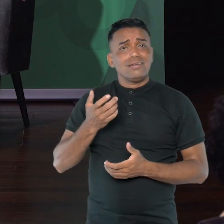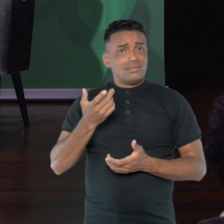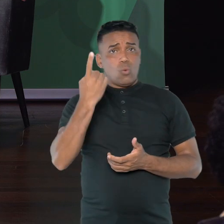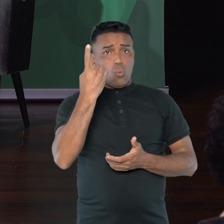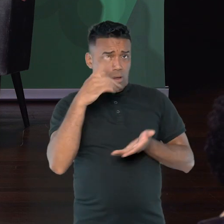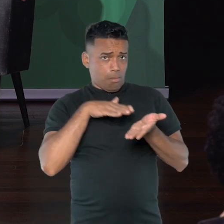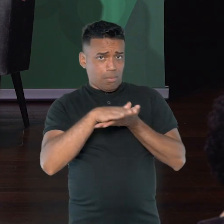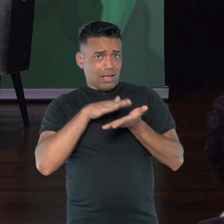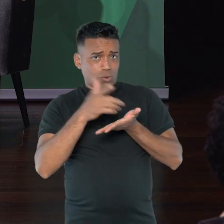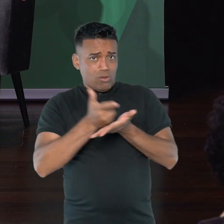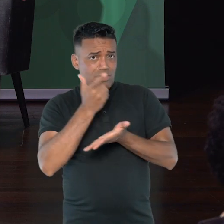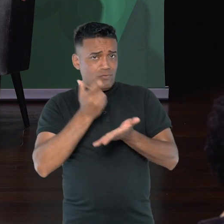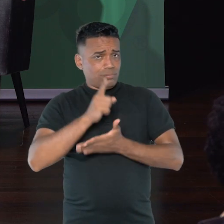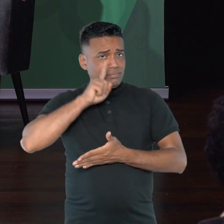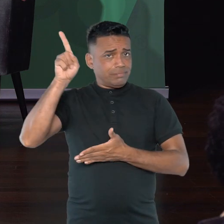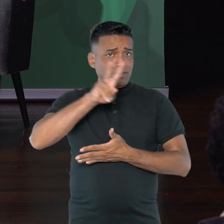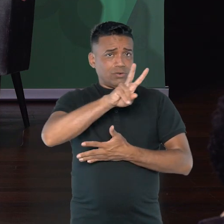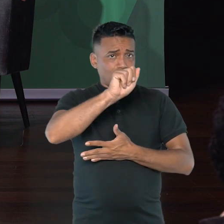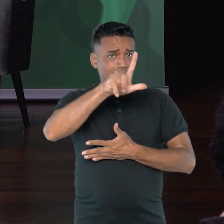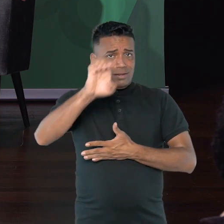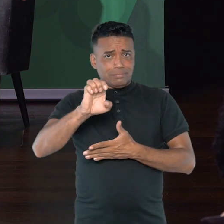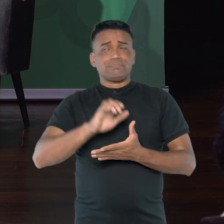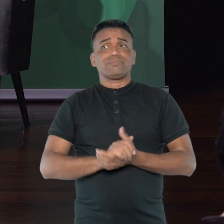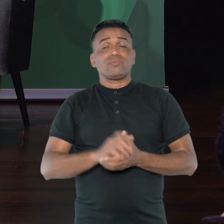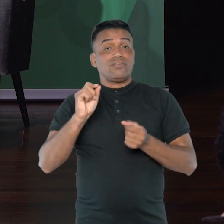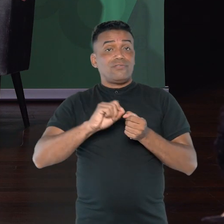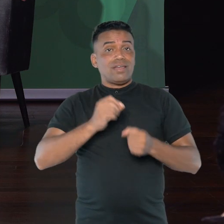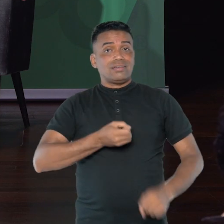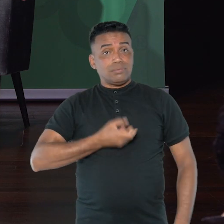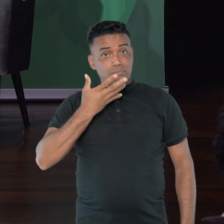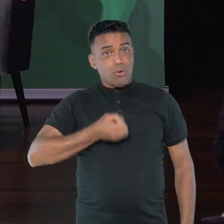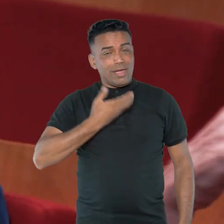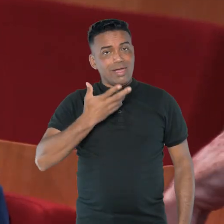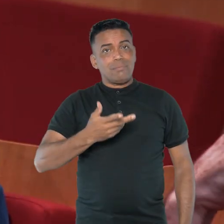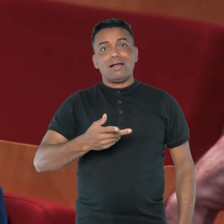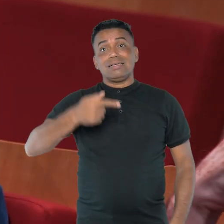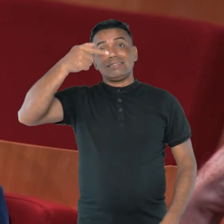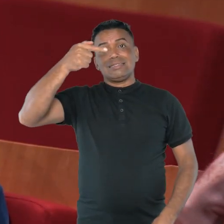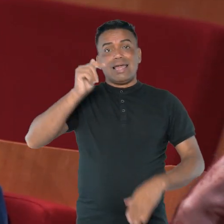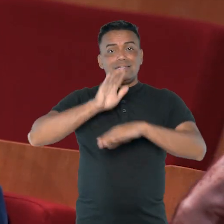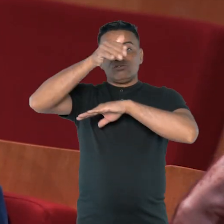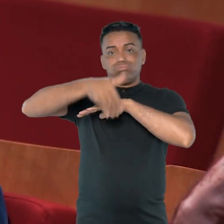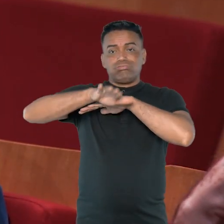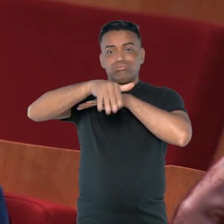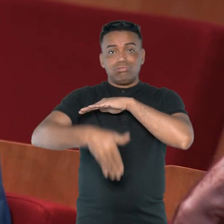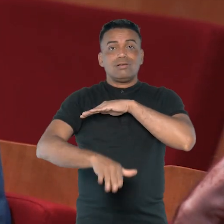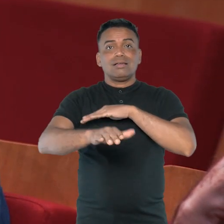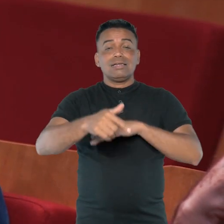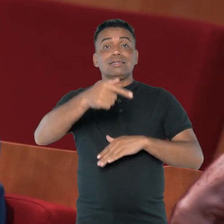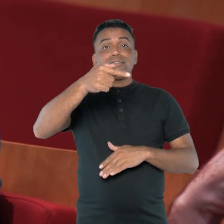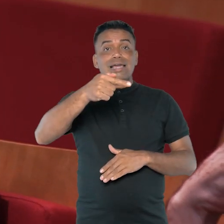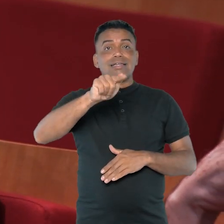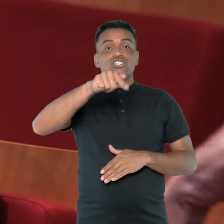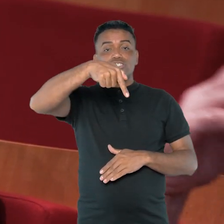um dos lançamentos lá, ele fez um poema sobre 7 quedas. E